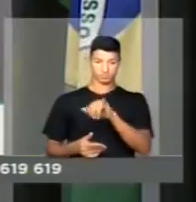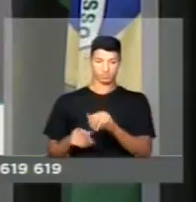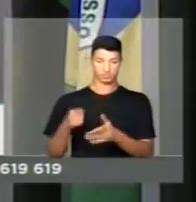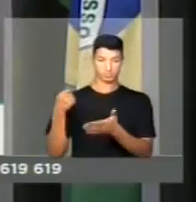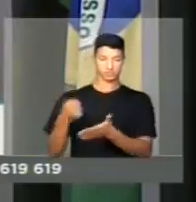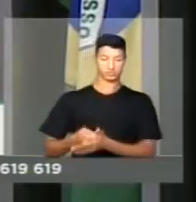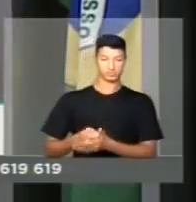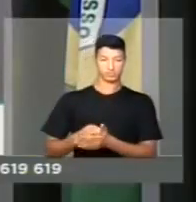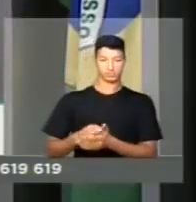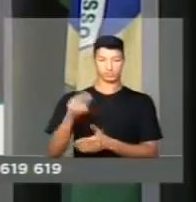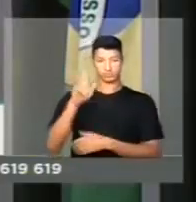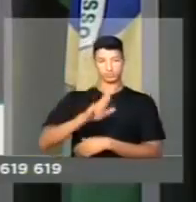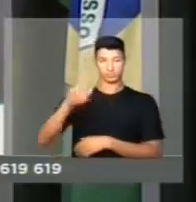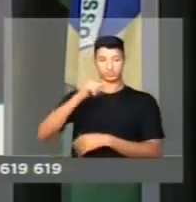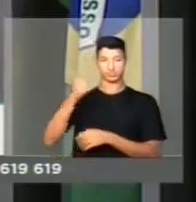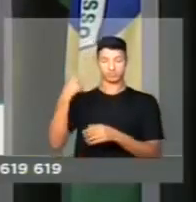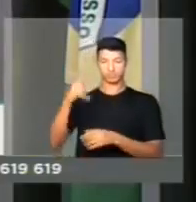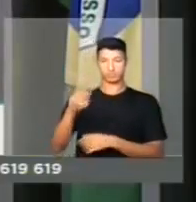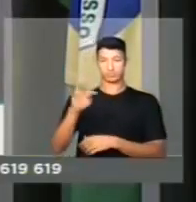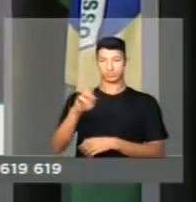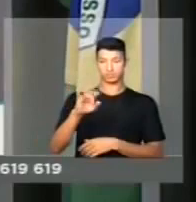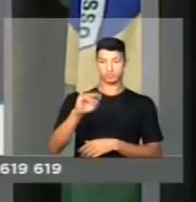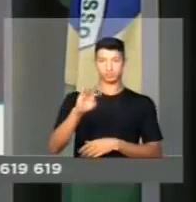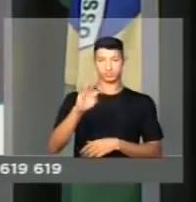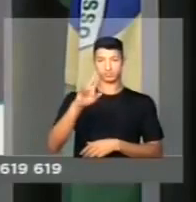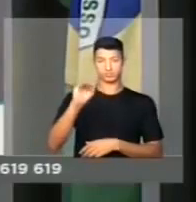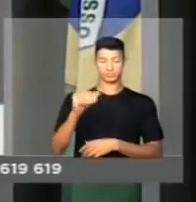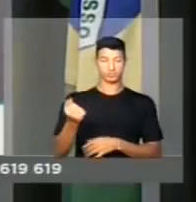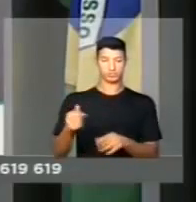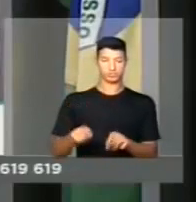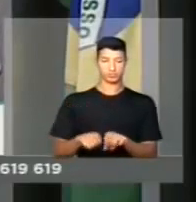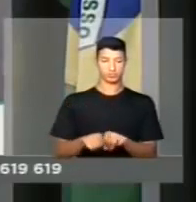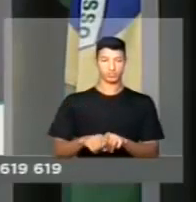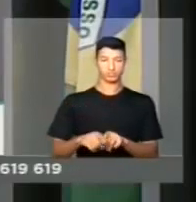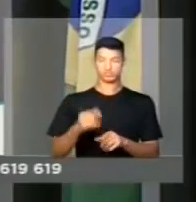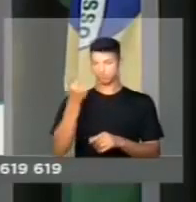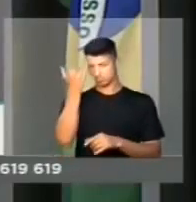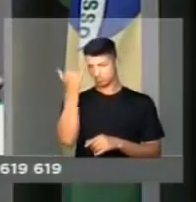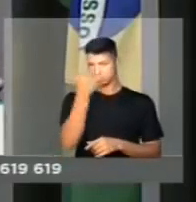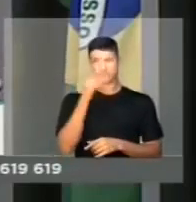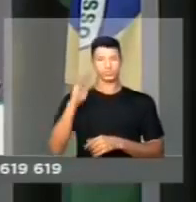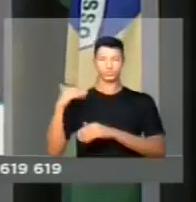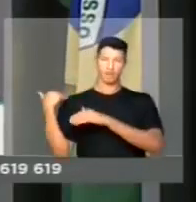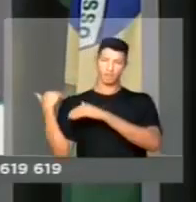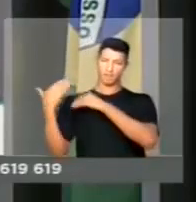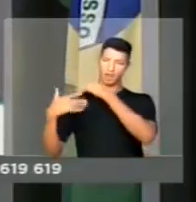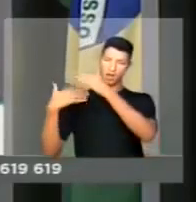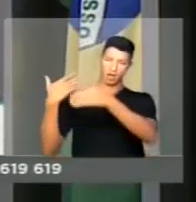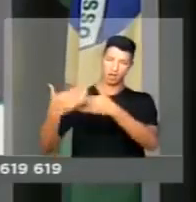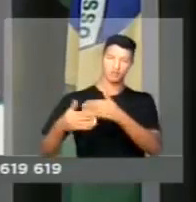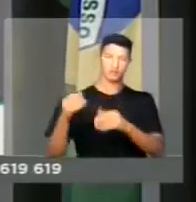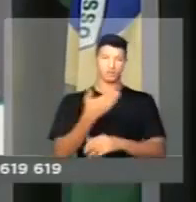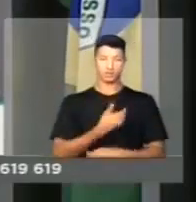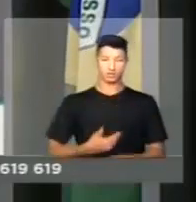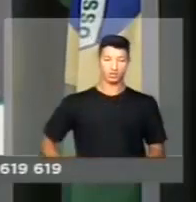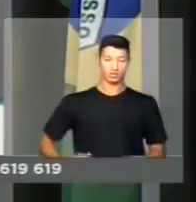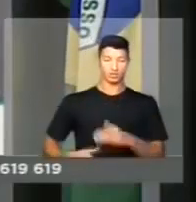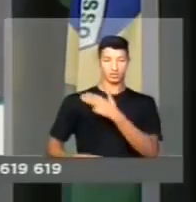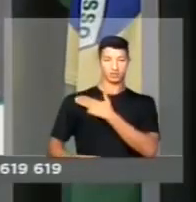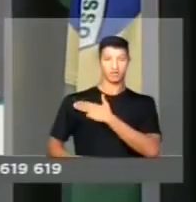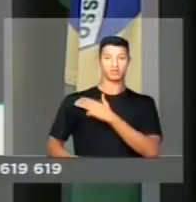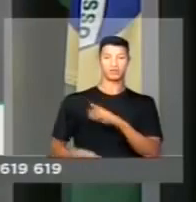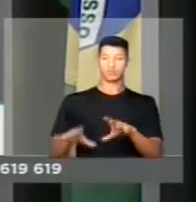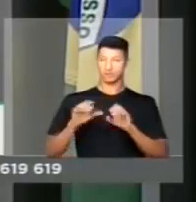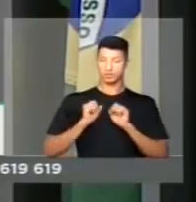a universidade os seus tributos com bolsa, que é uma ideia que eu vim desenvolvendo há anos e o governo Lula